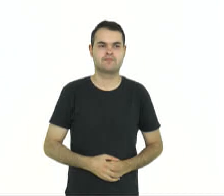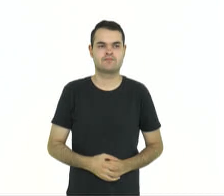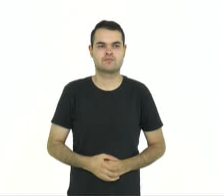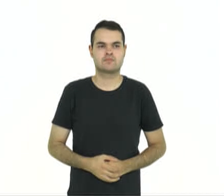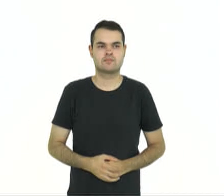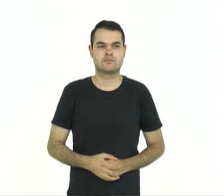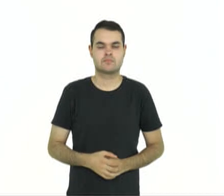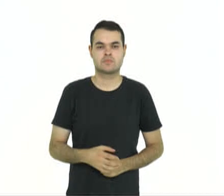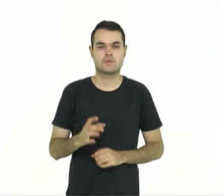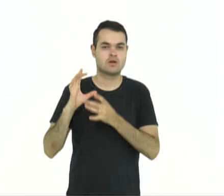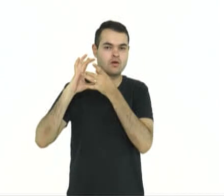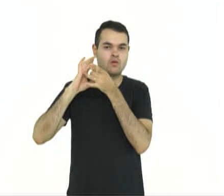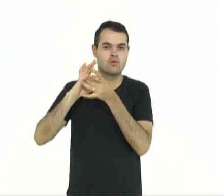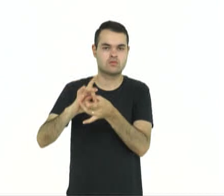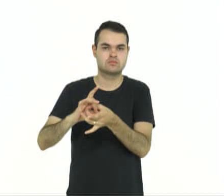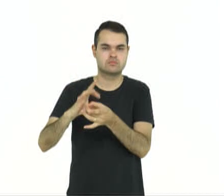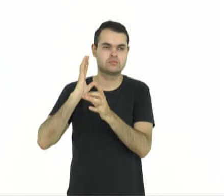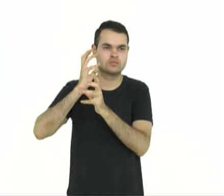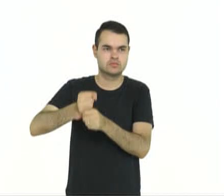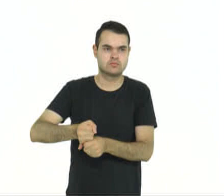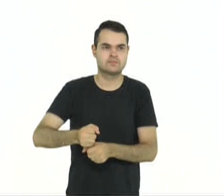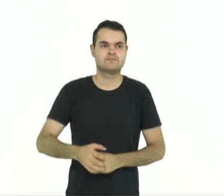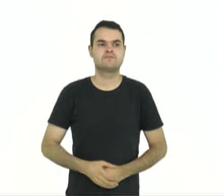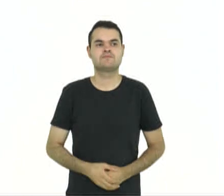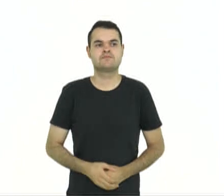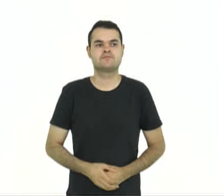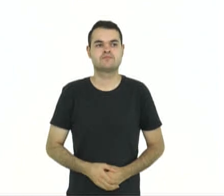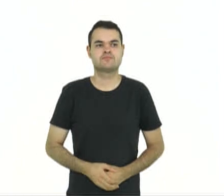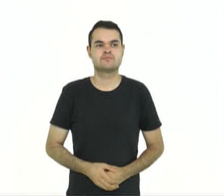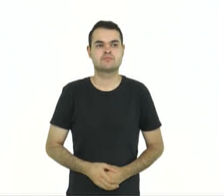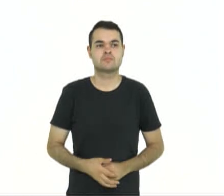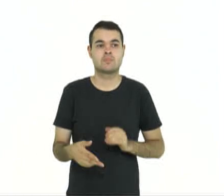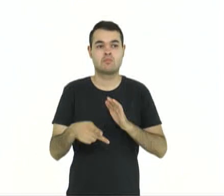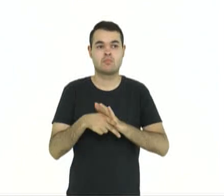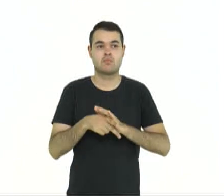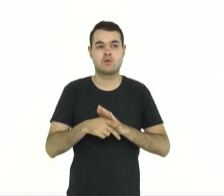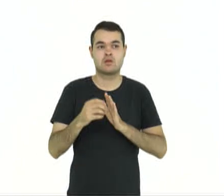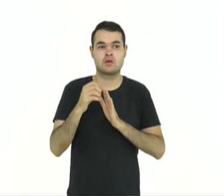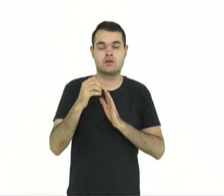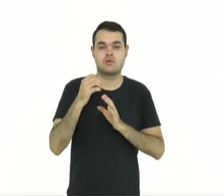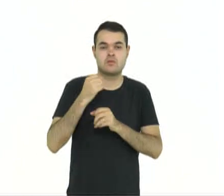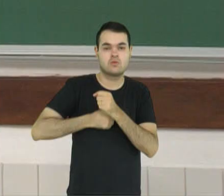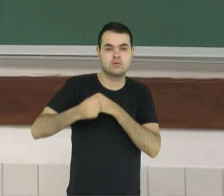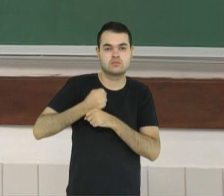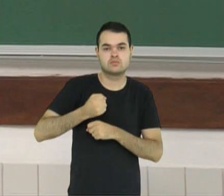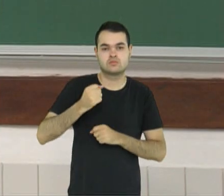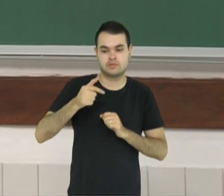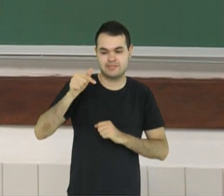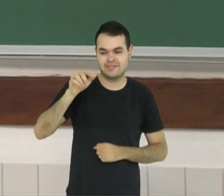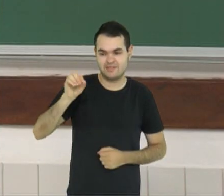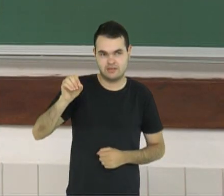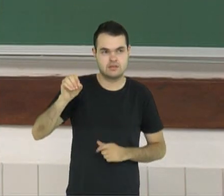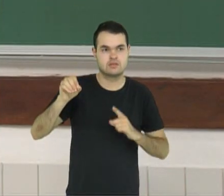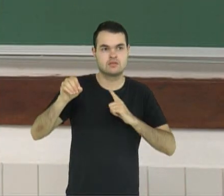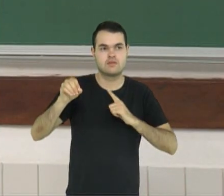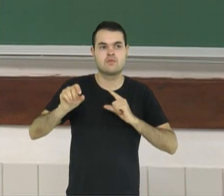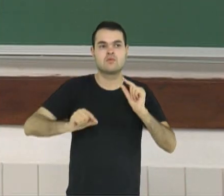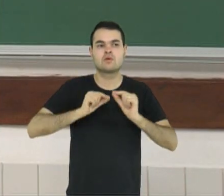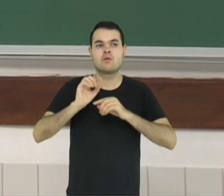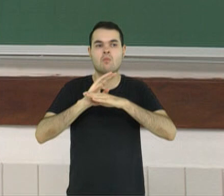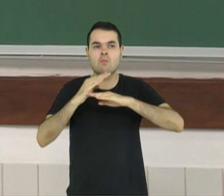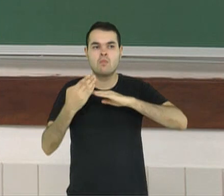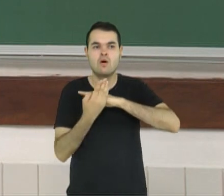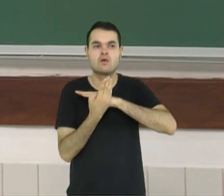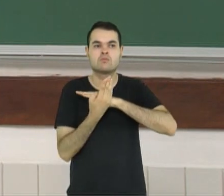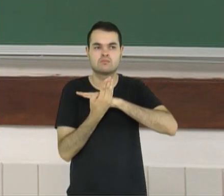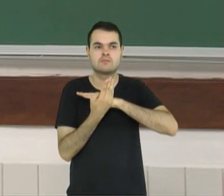Contexto histórico. Ideal comercial, anos 70, realidade, bairro Bronx. Lembrando que nos anos 70, gente, como eu falei para vocês